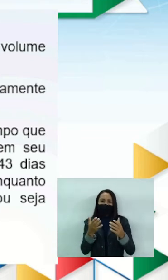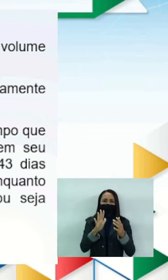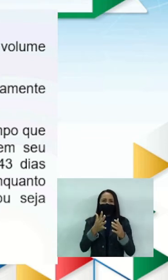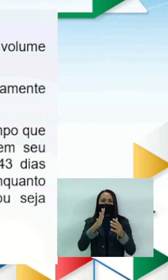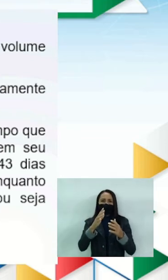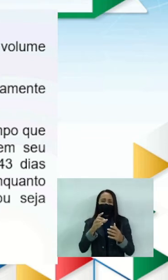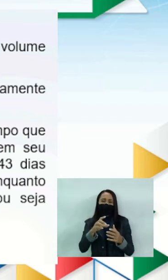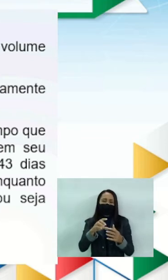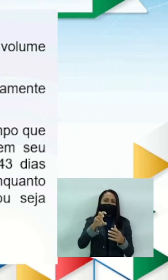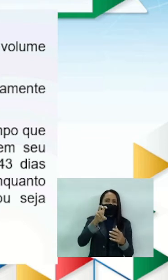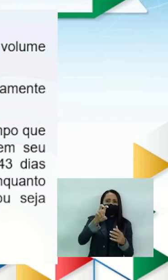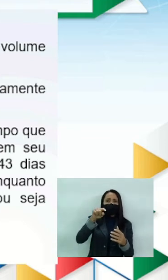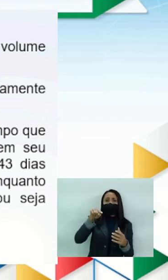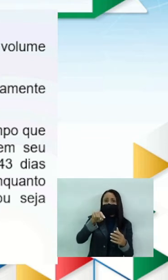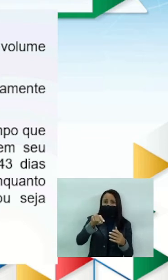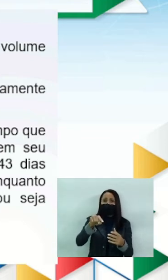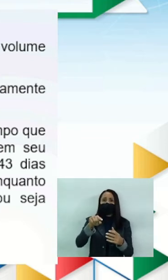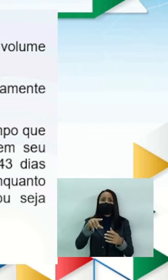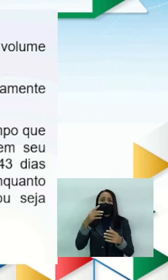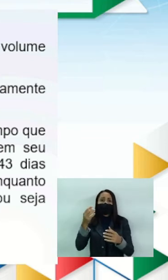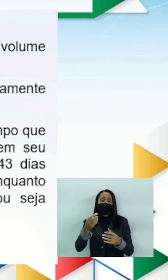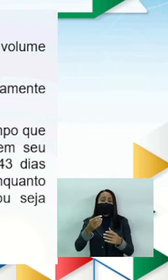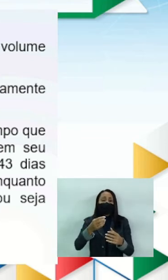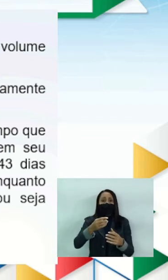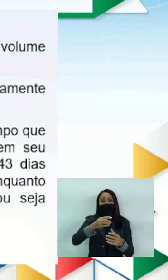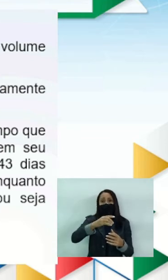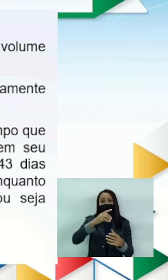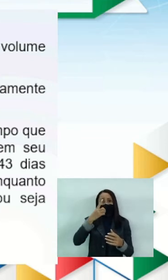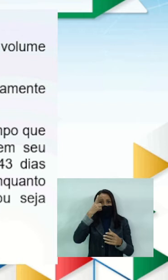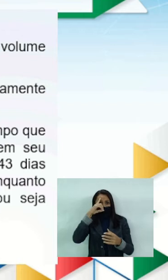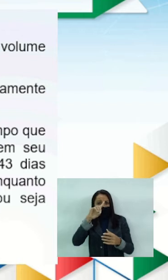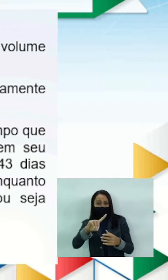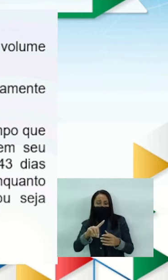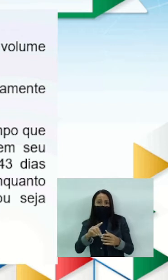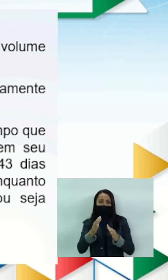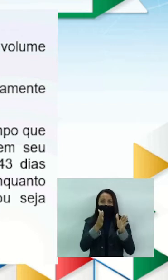5.832 horas, enquanto em Mercúrio um dia dura